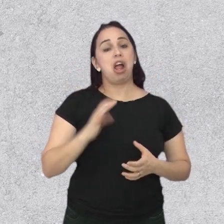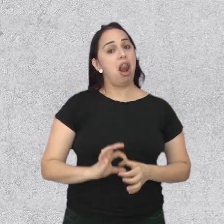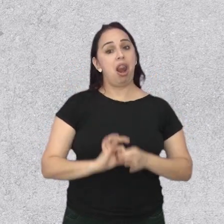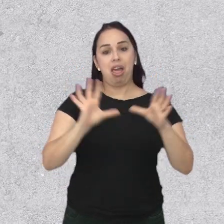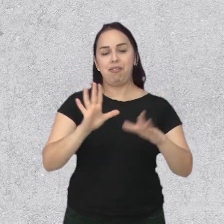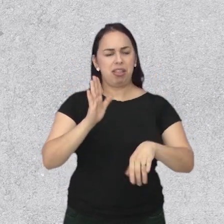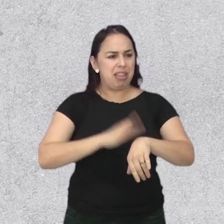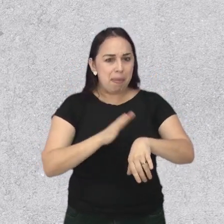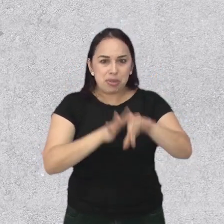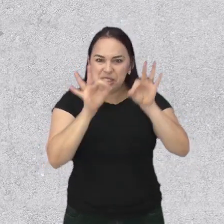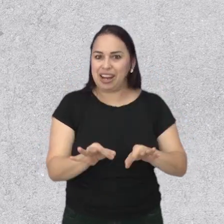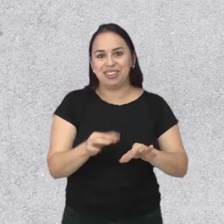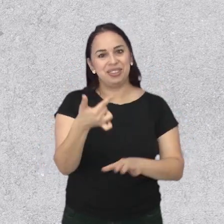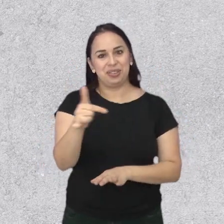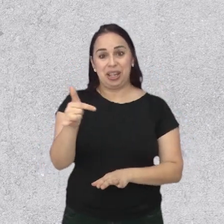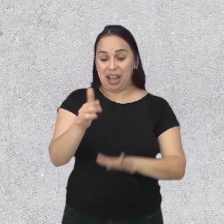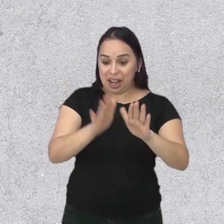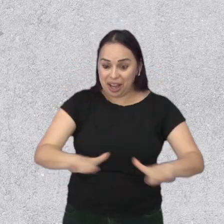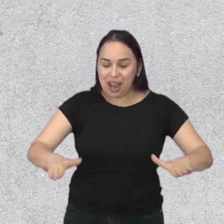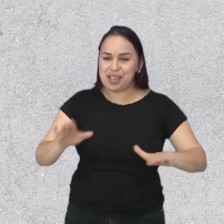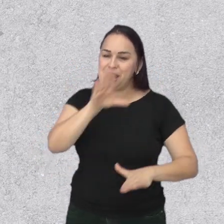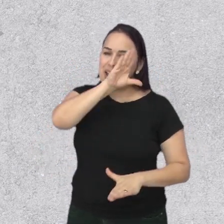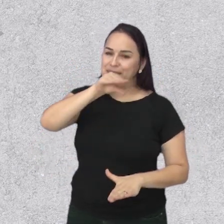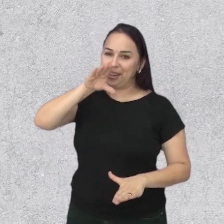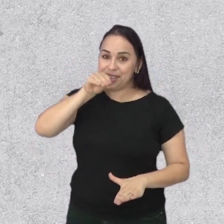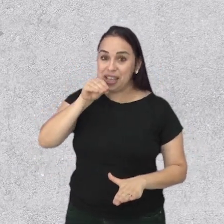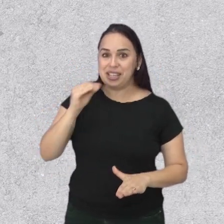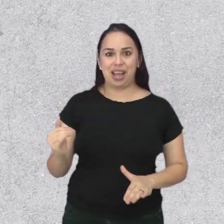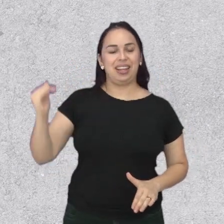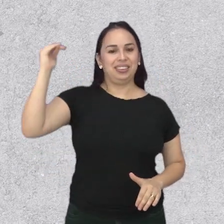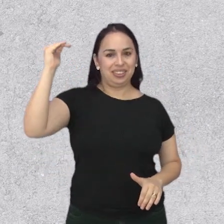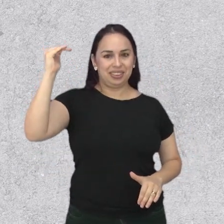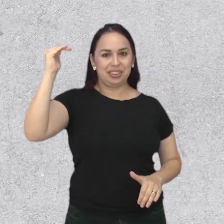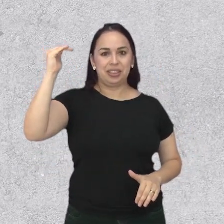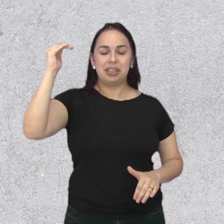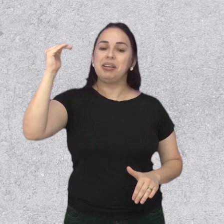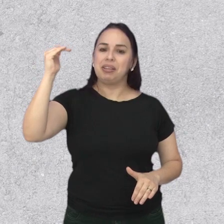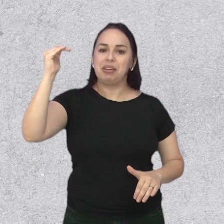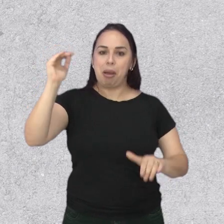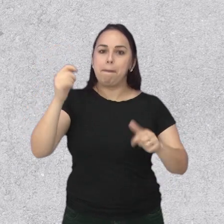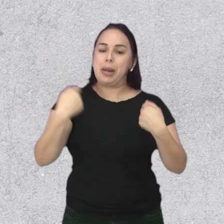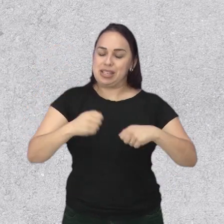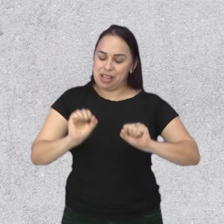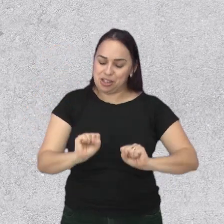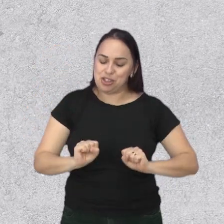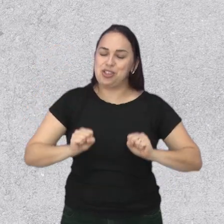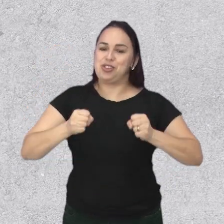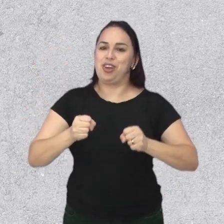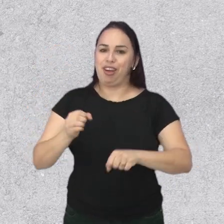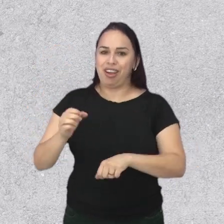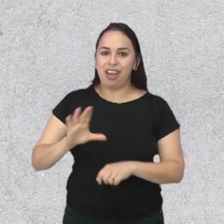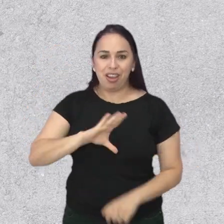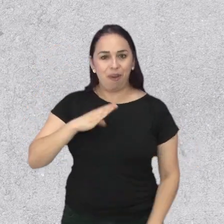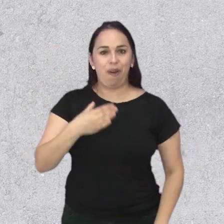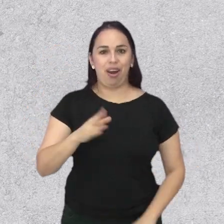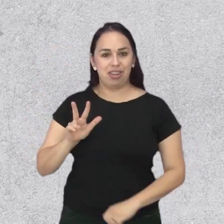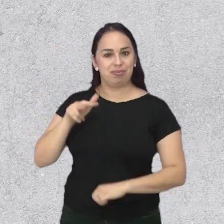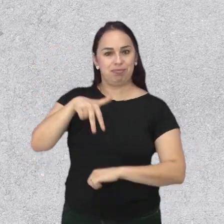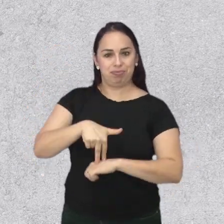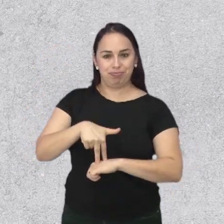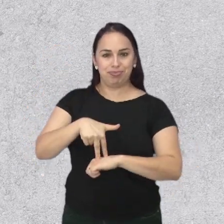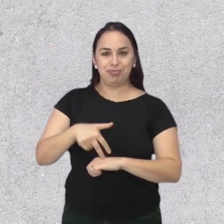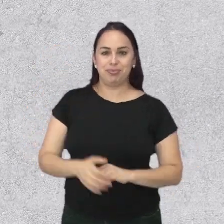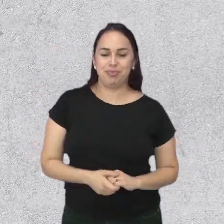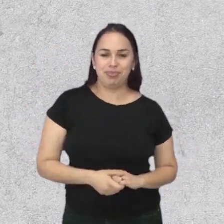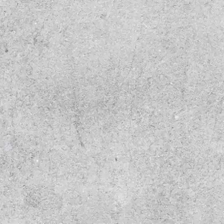qualquer idade. Não há tempo certo para começar. Criança, adolescente, adulto, o bom é tomar coragem e pisar